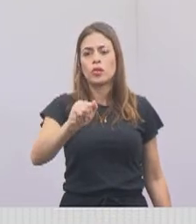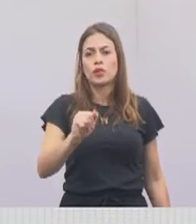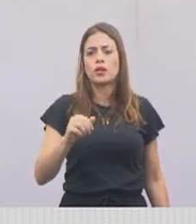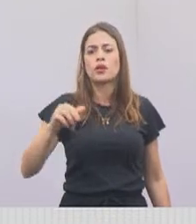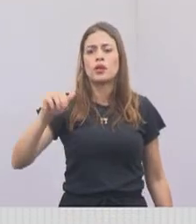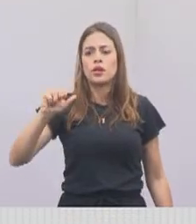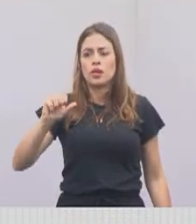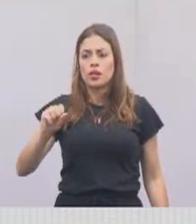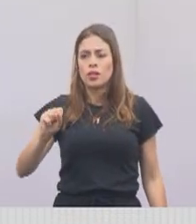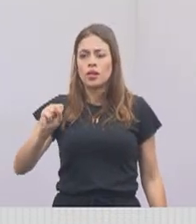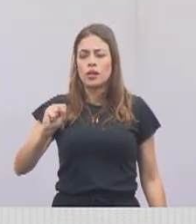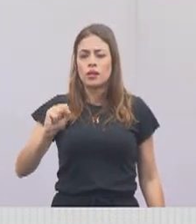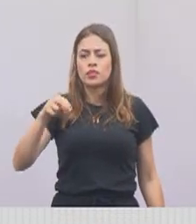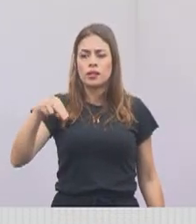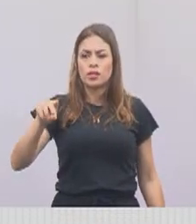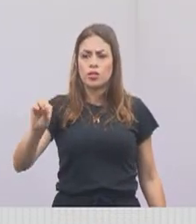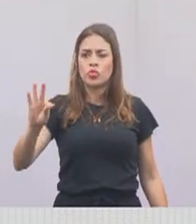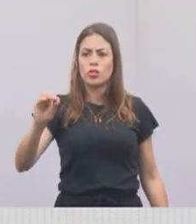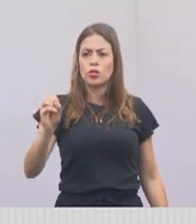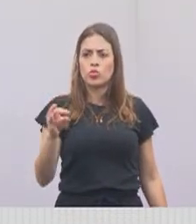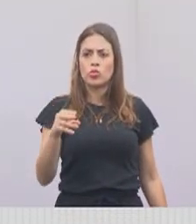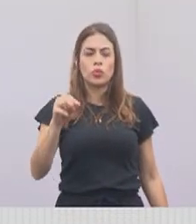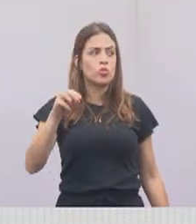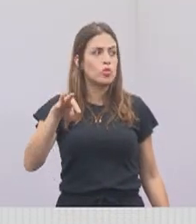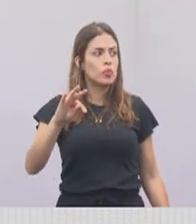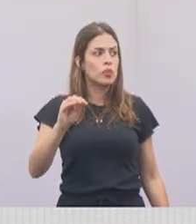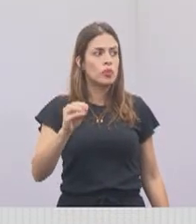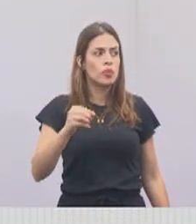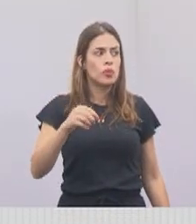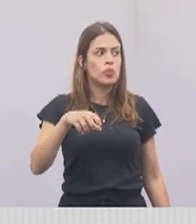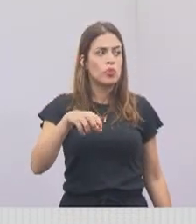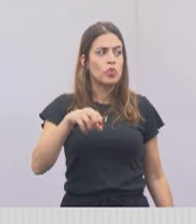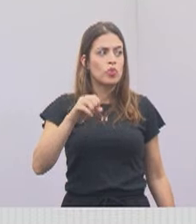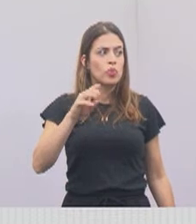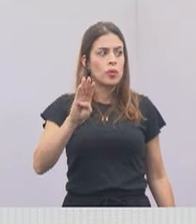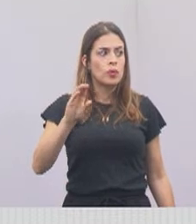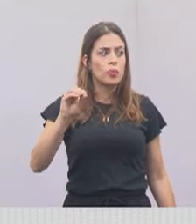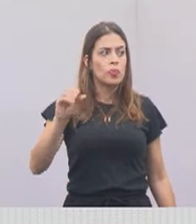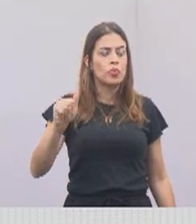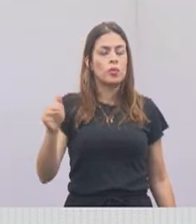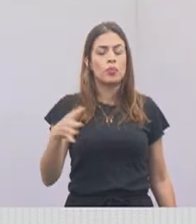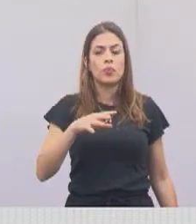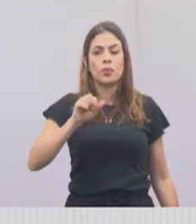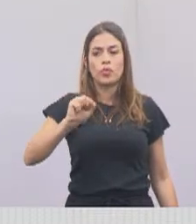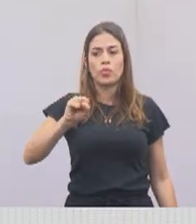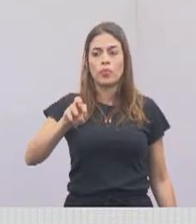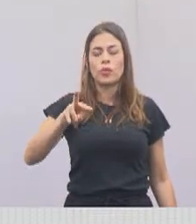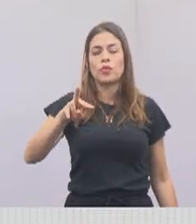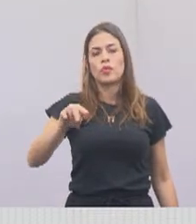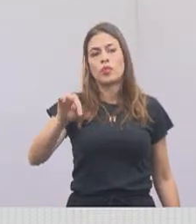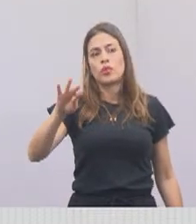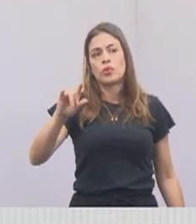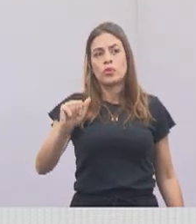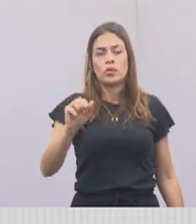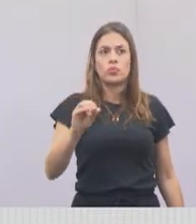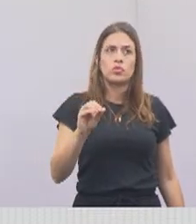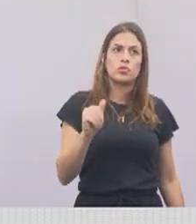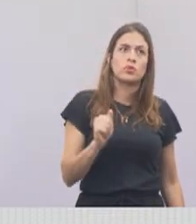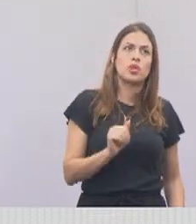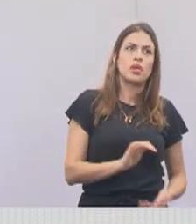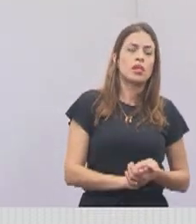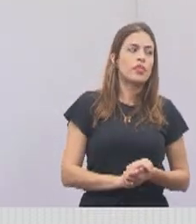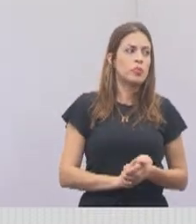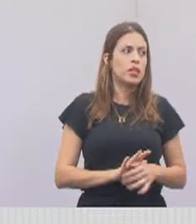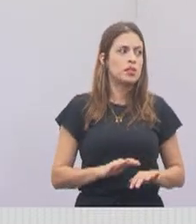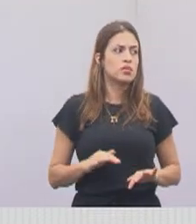Novo Amanhecer. Então, quanto mais recurso, quanto mais investimento, eu tenho certeza que o dinheiro vai ser bem aplicado